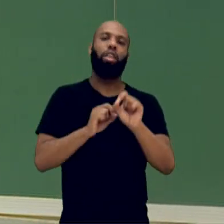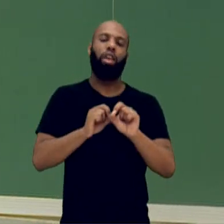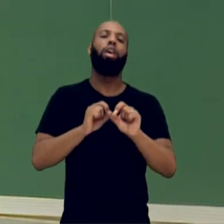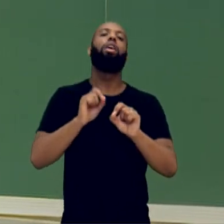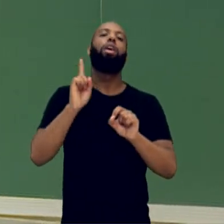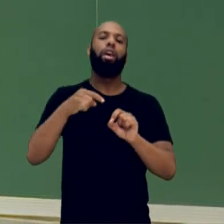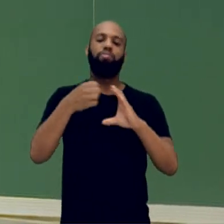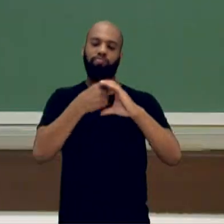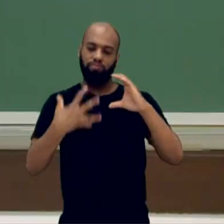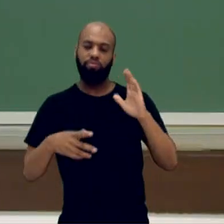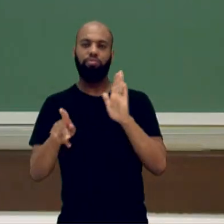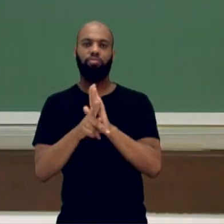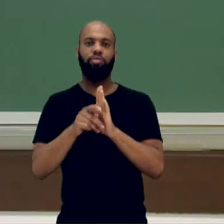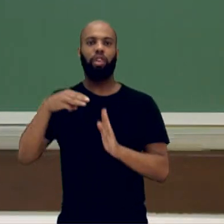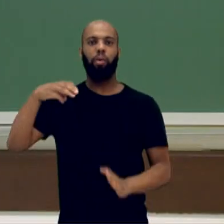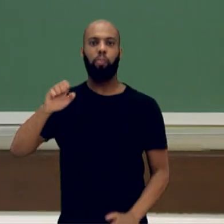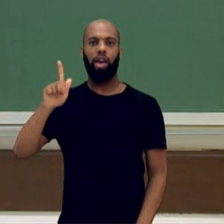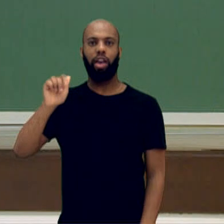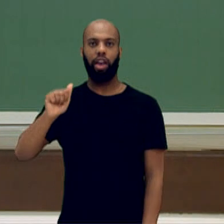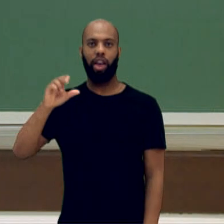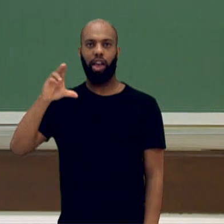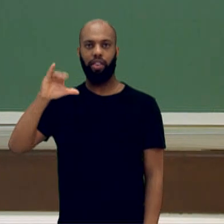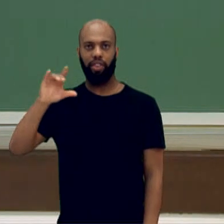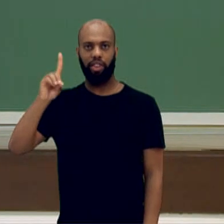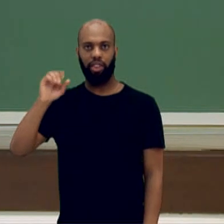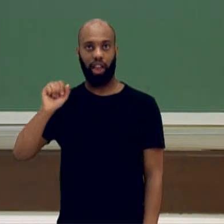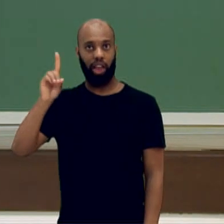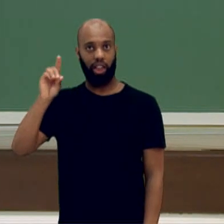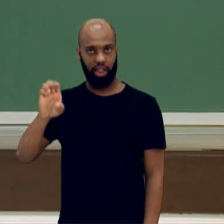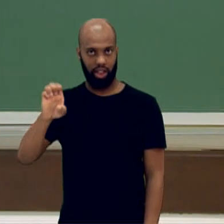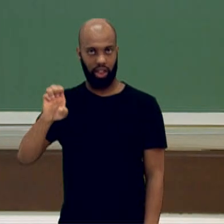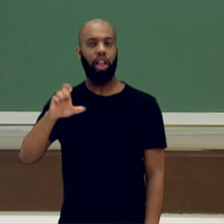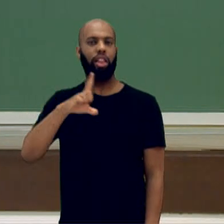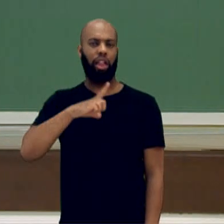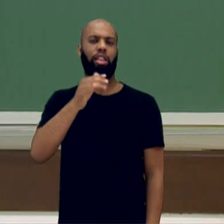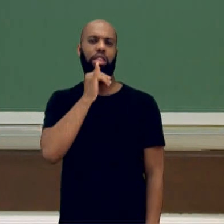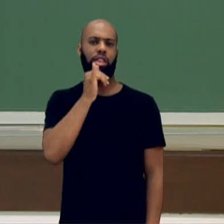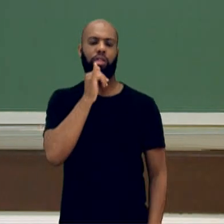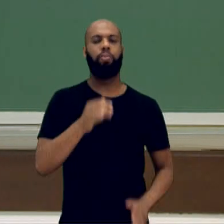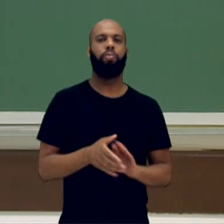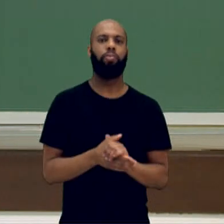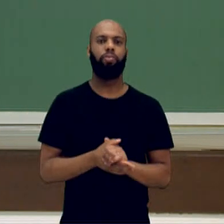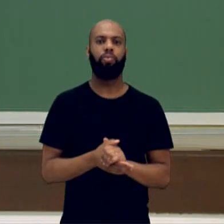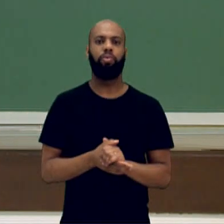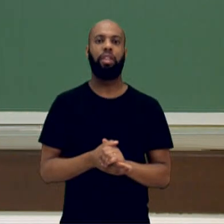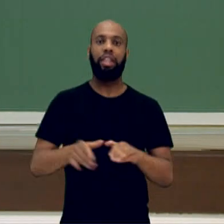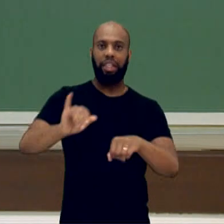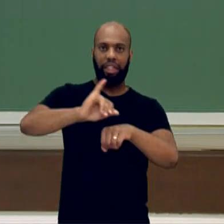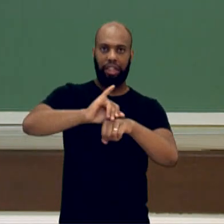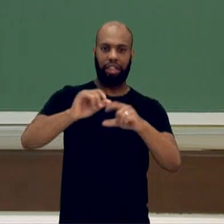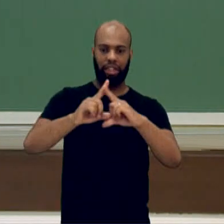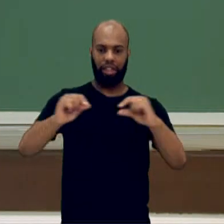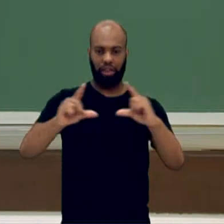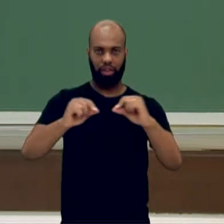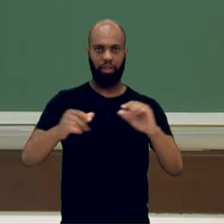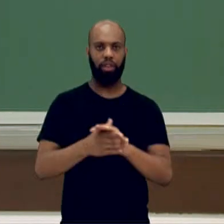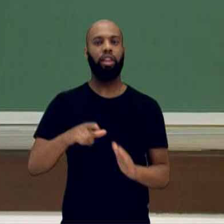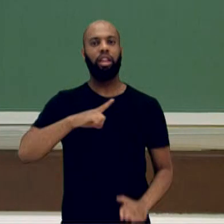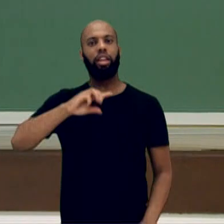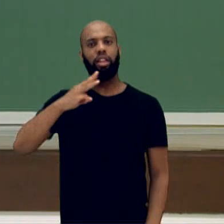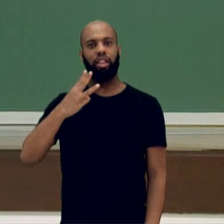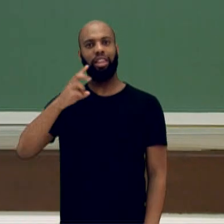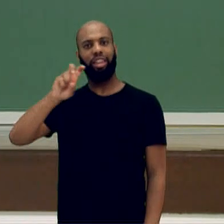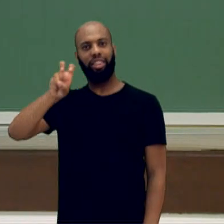caracterizada como uma megacidade, certo? E aí temos alguns exemplos ali. Tóquio, no Japão, com 35,2